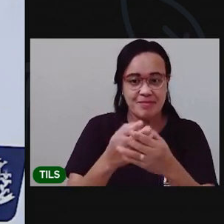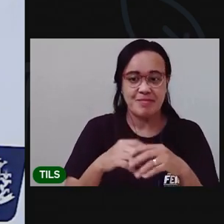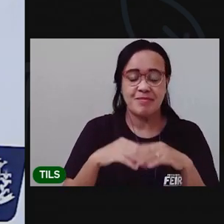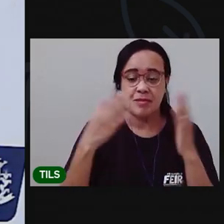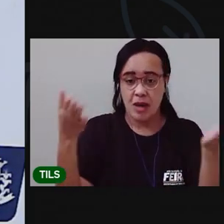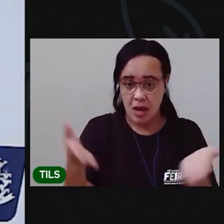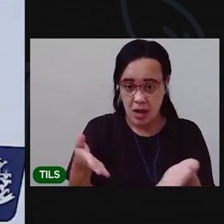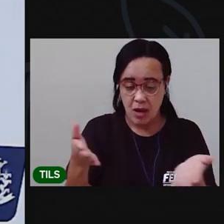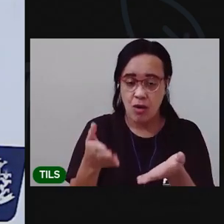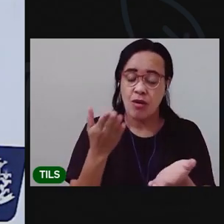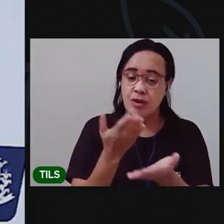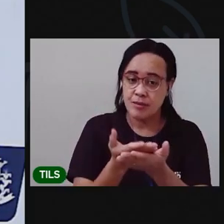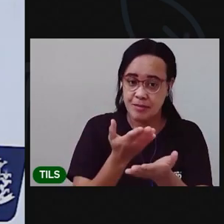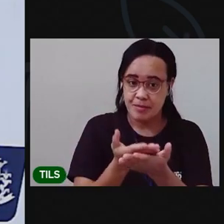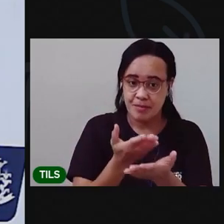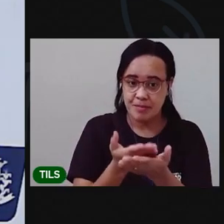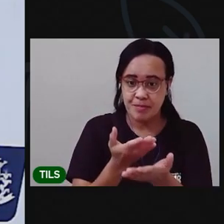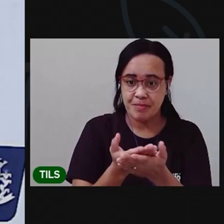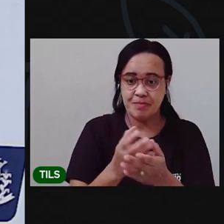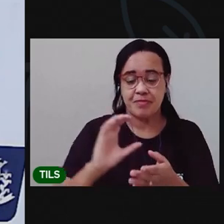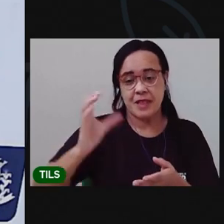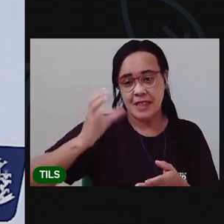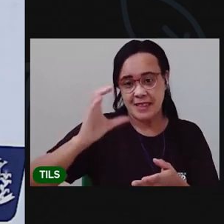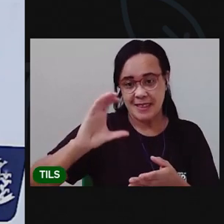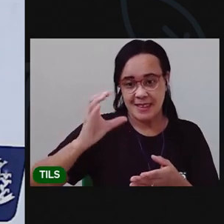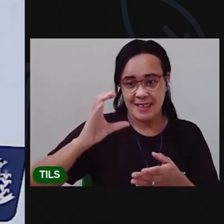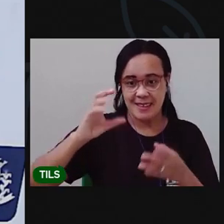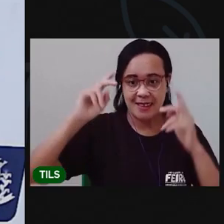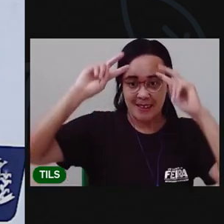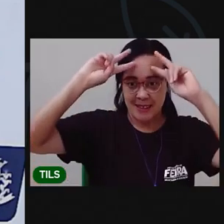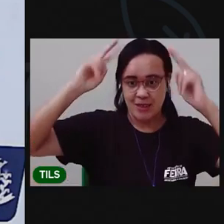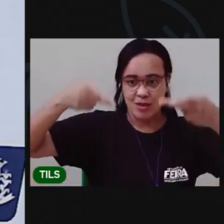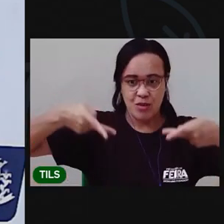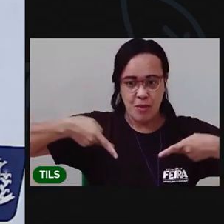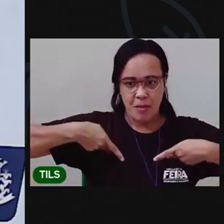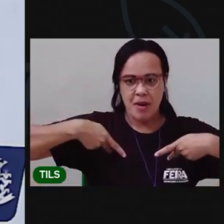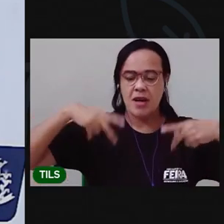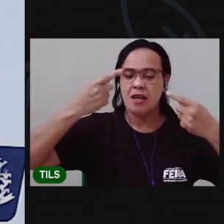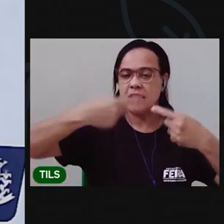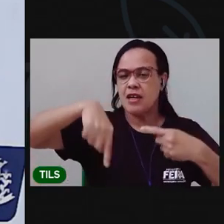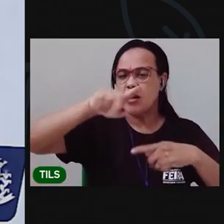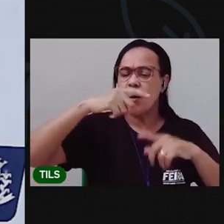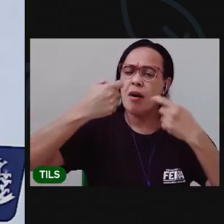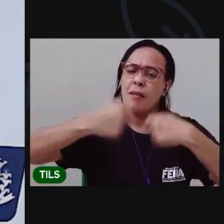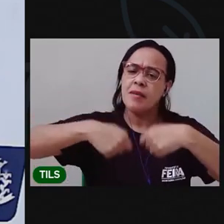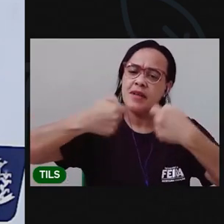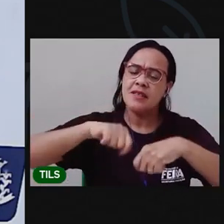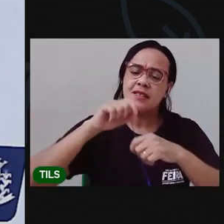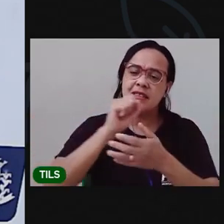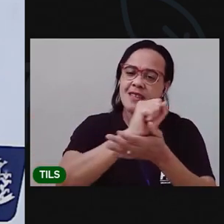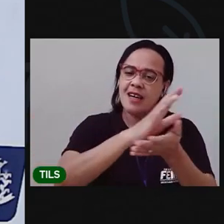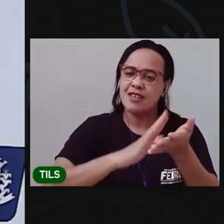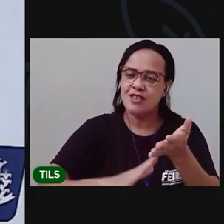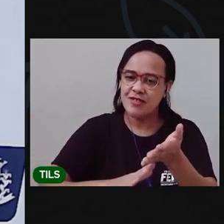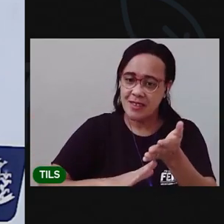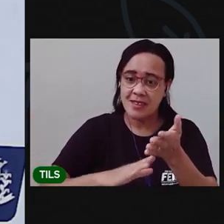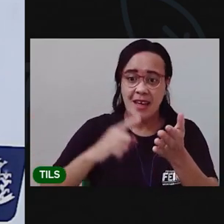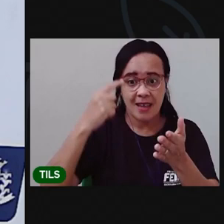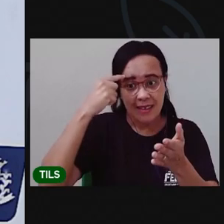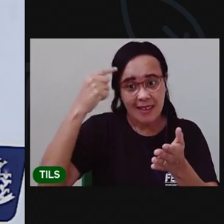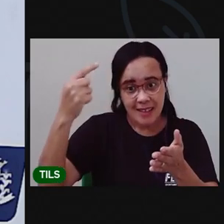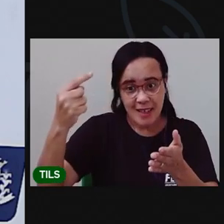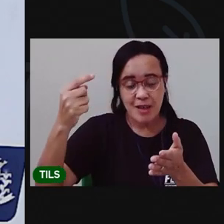Nessa aula de Ciências Humanas, a gente vai precisar da atividade de